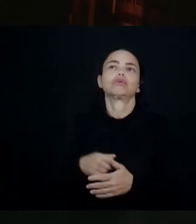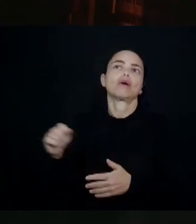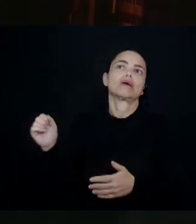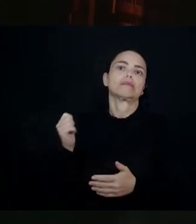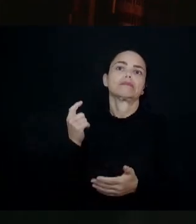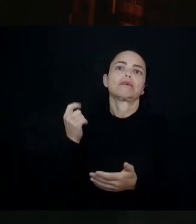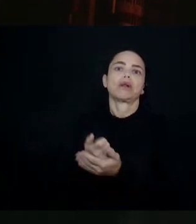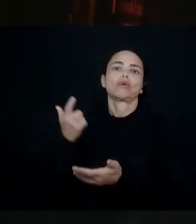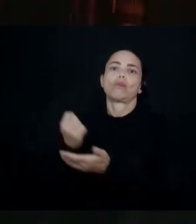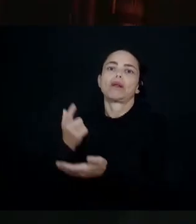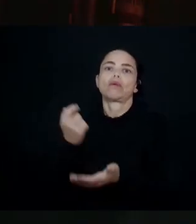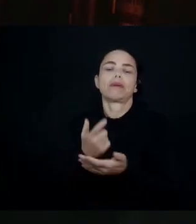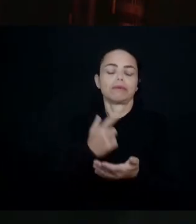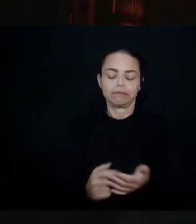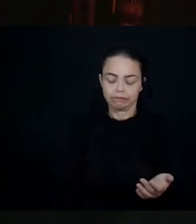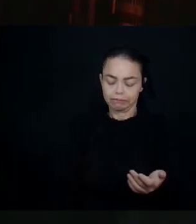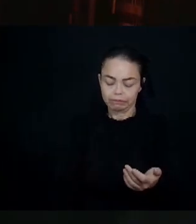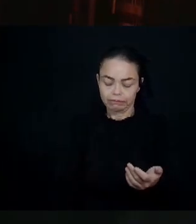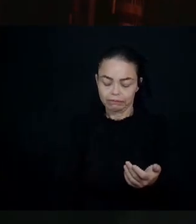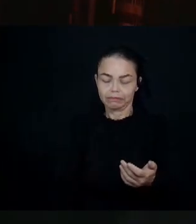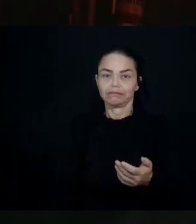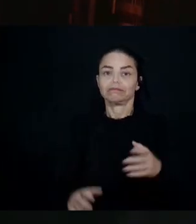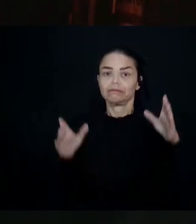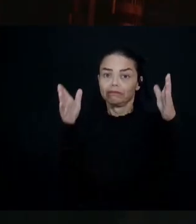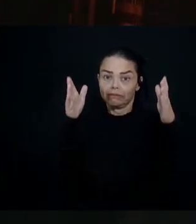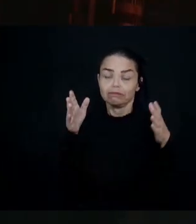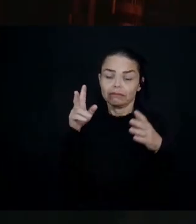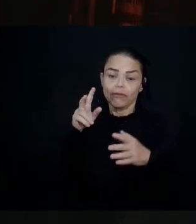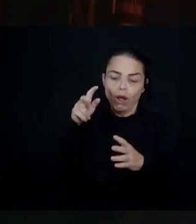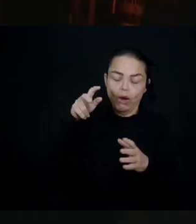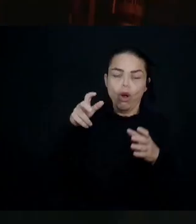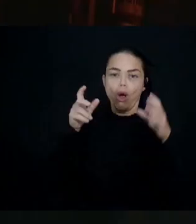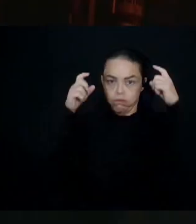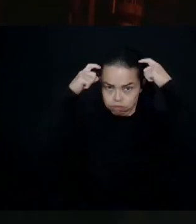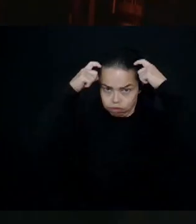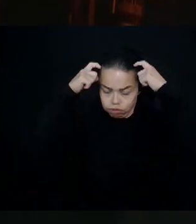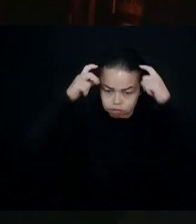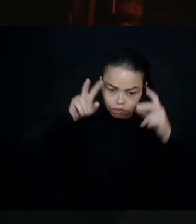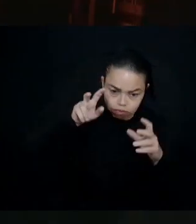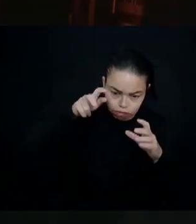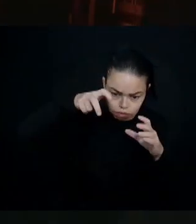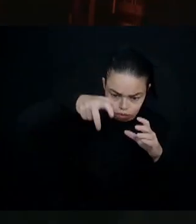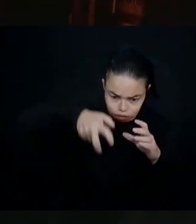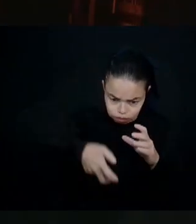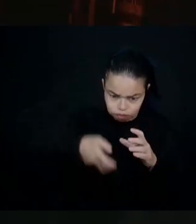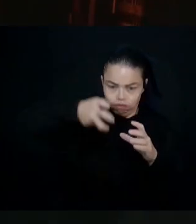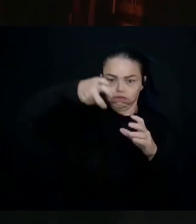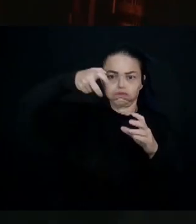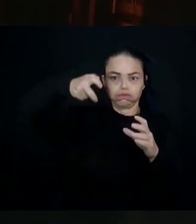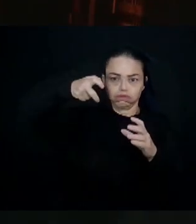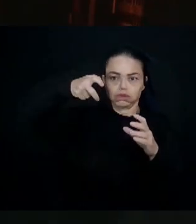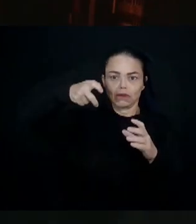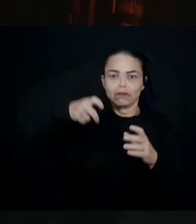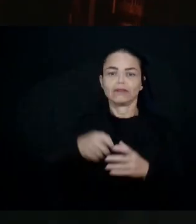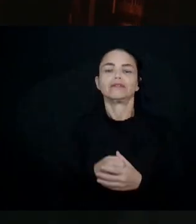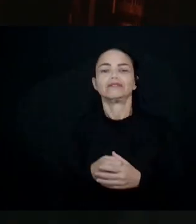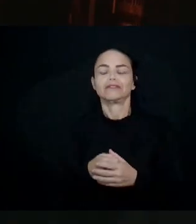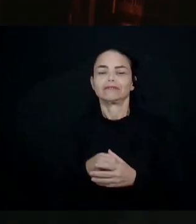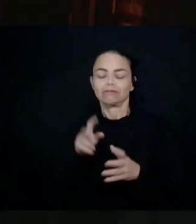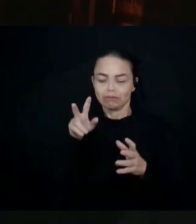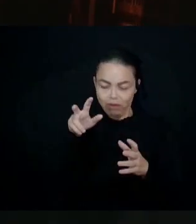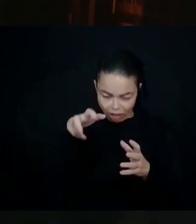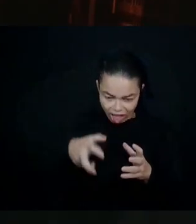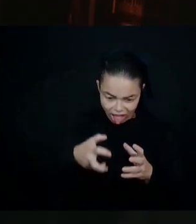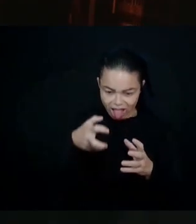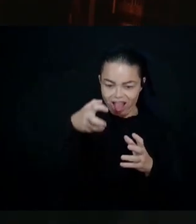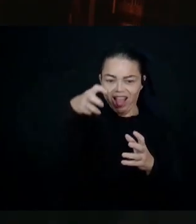máquinas de pegar bichinho. Ô, gente, pelo amor de Deus, né? Ô, faz aquele negocinho que pega assim, uma garrinha mais firme, né? O negócio